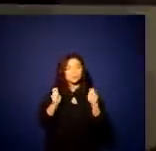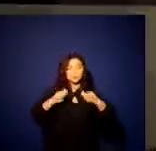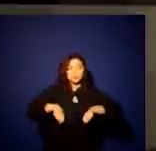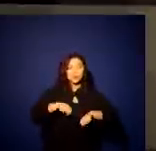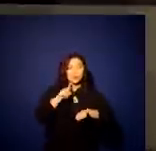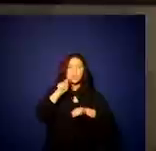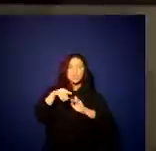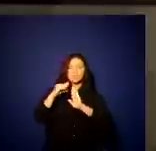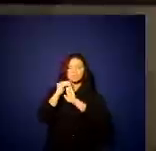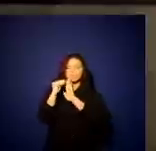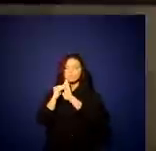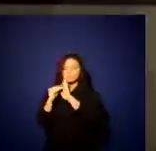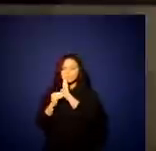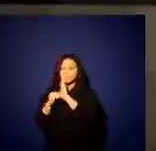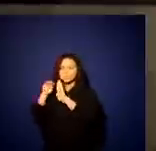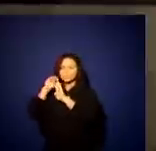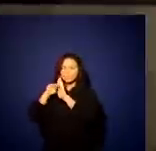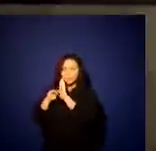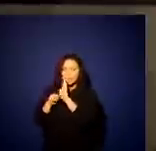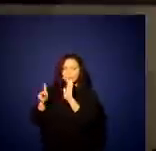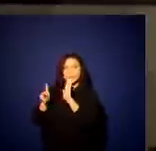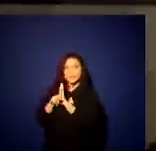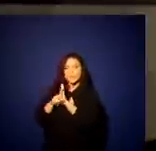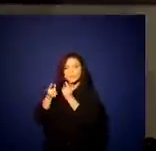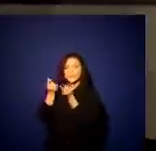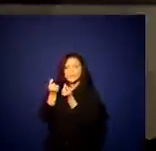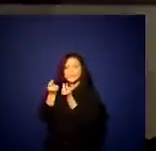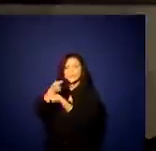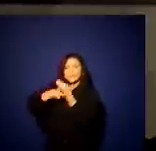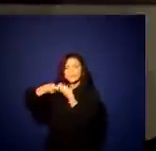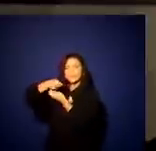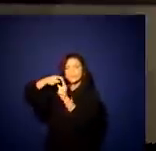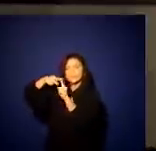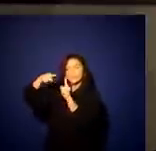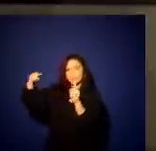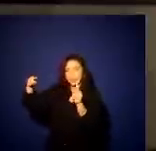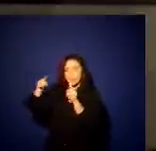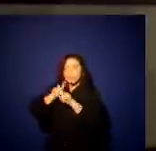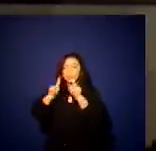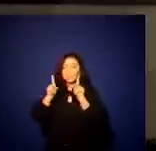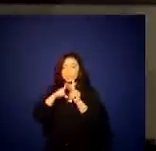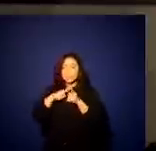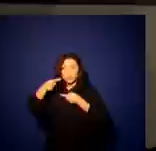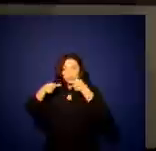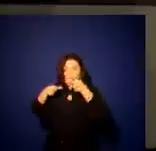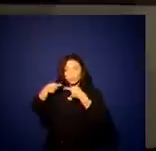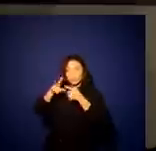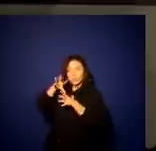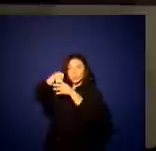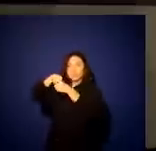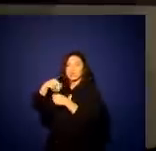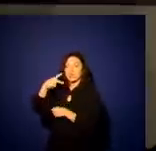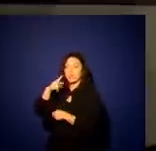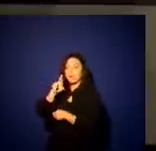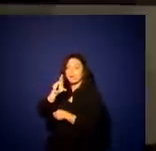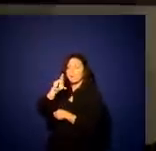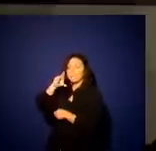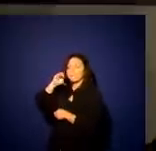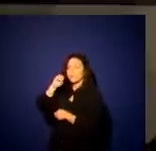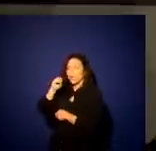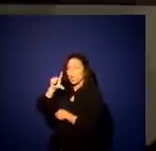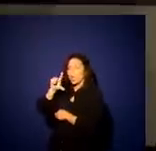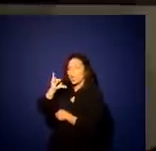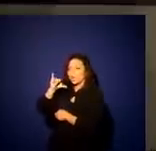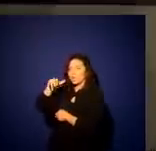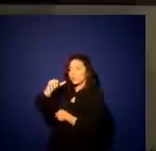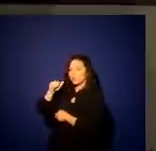bons termos ali de mercado que está sendo discutido agora é talvez o prodinaldo né é a gente tem